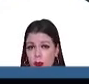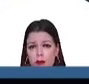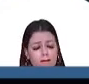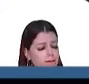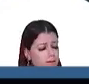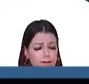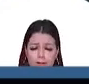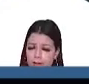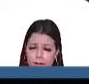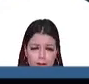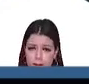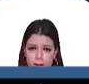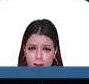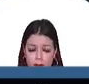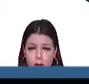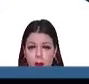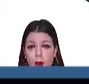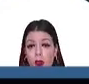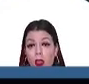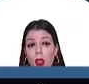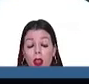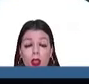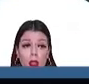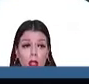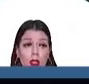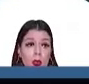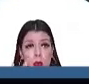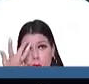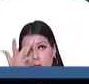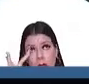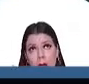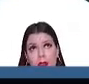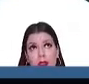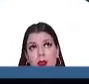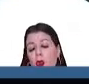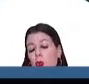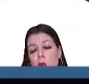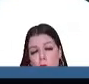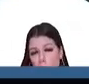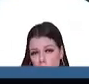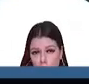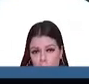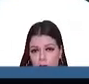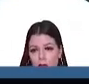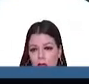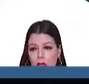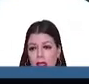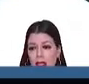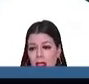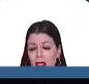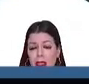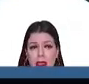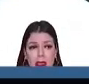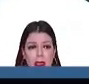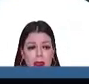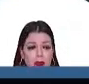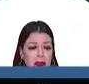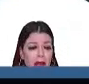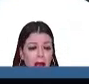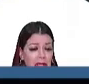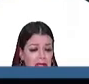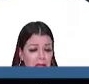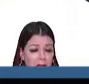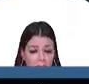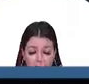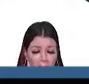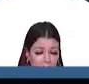Nenhuma. É claro que a gente não tem controle, tem uma série de situações que fogem e